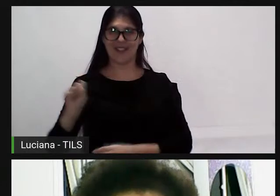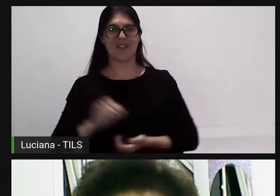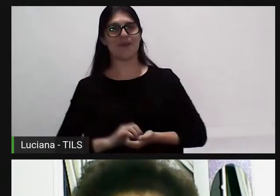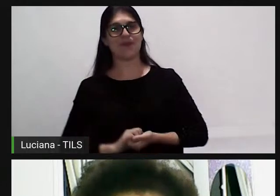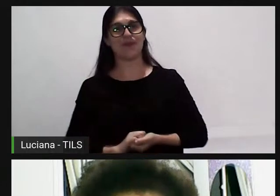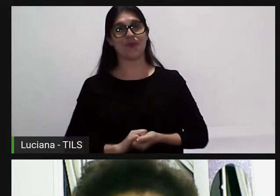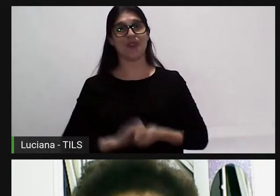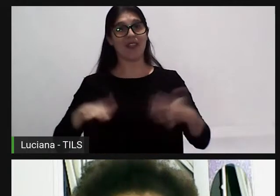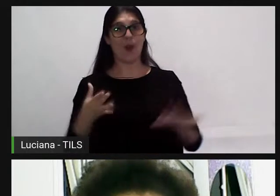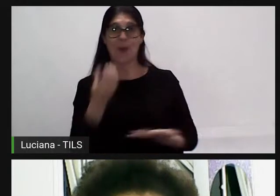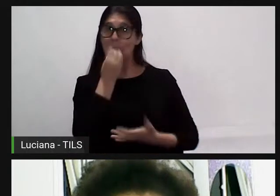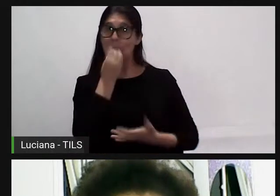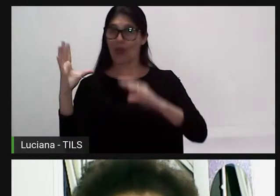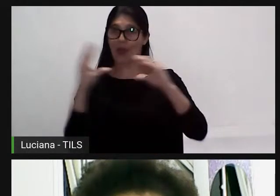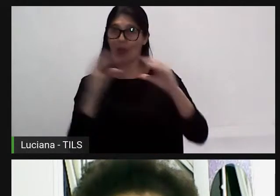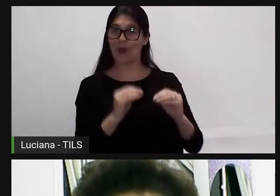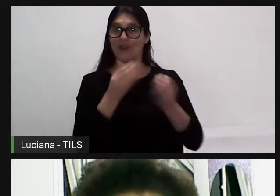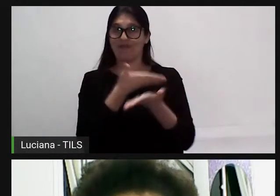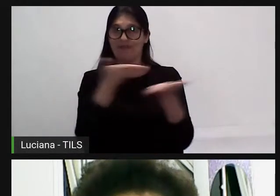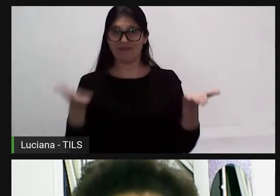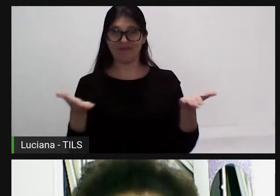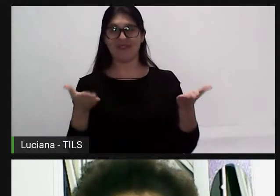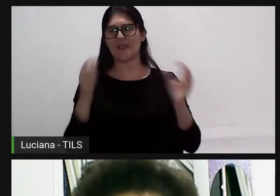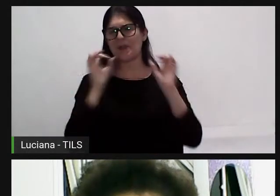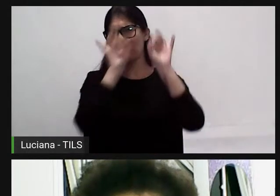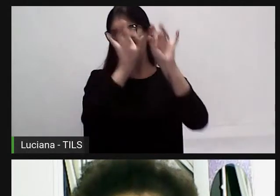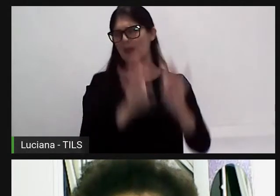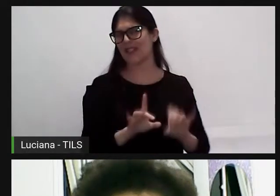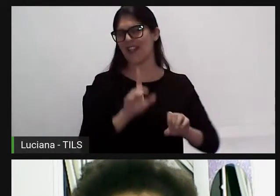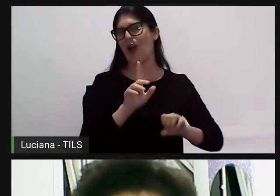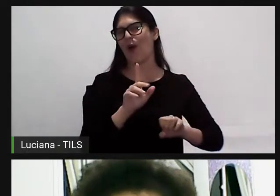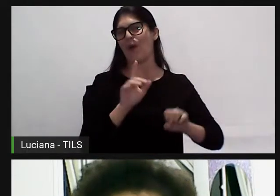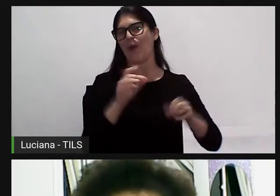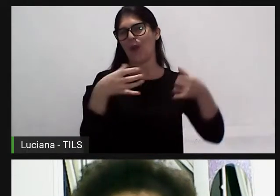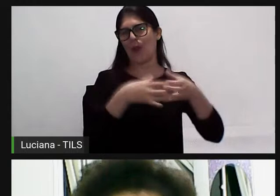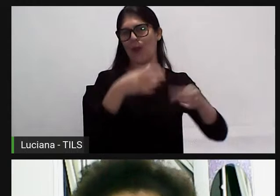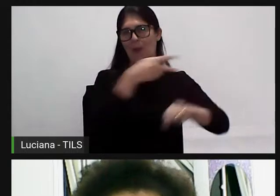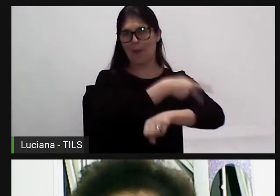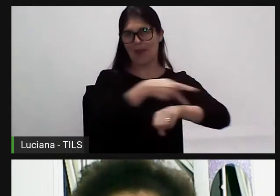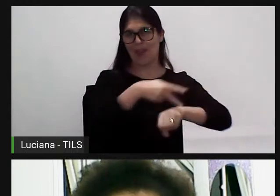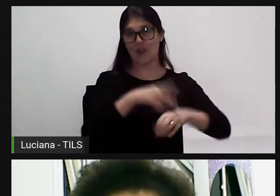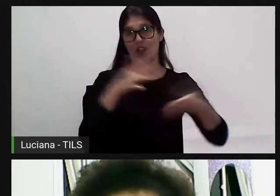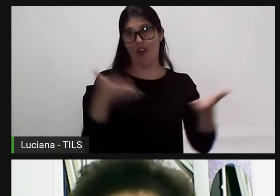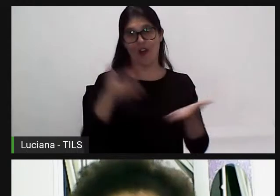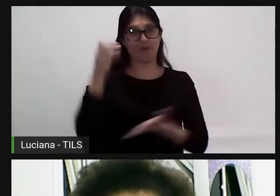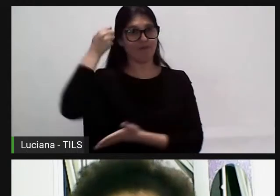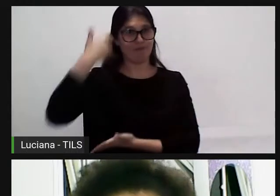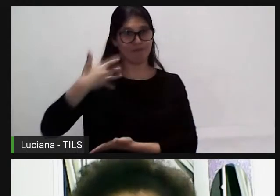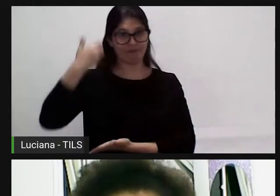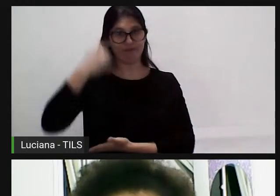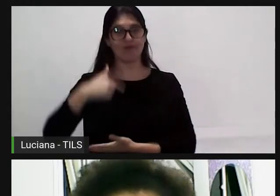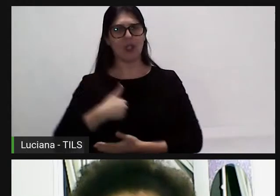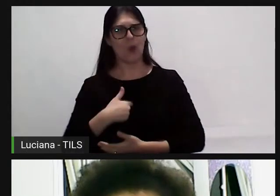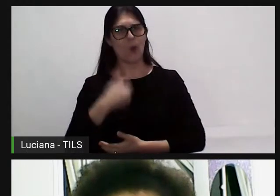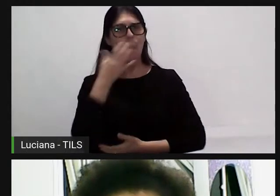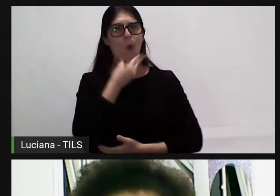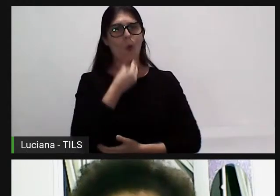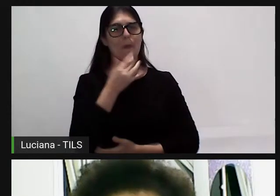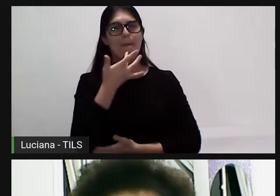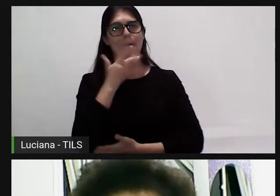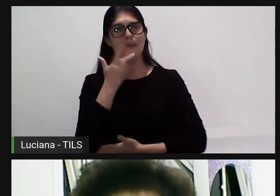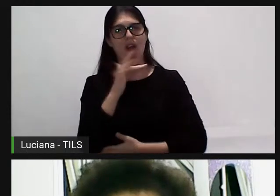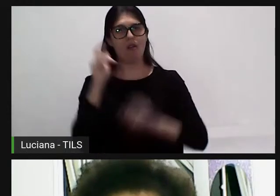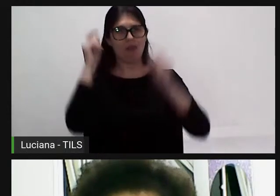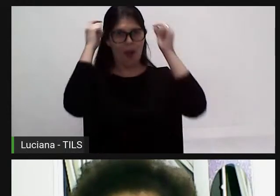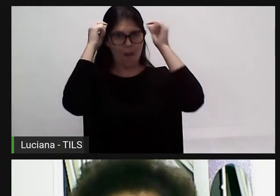noite a todos, em especial a minha amada turma da pedagogia. Eu vou começar então a minha audiodescrição. Sou um homem branco, cabelo preto,